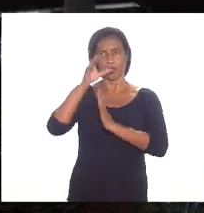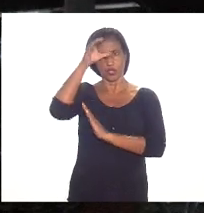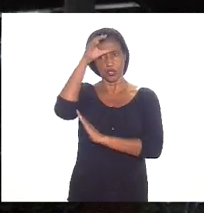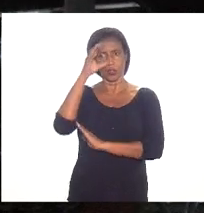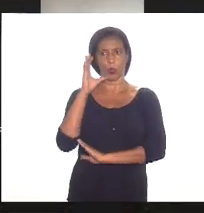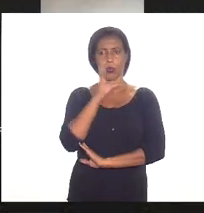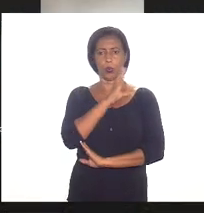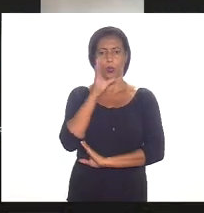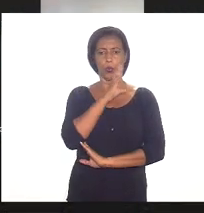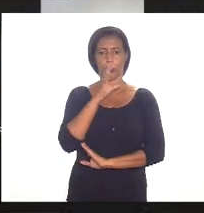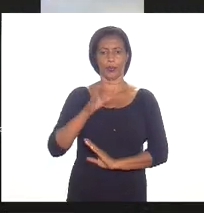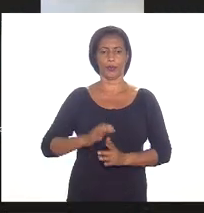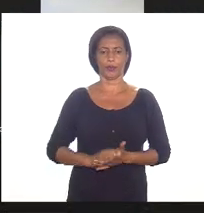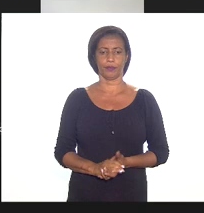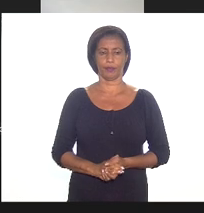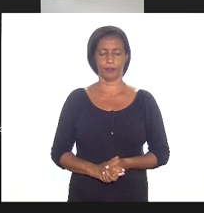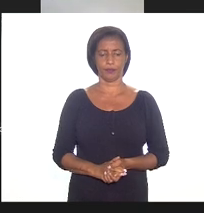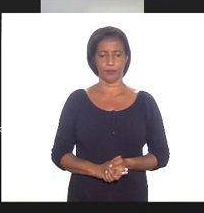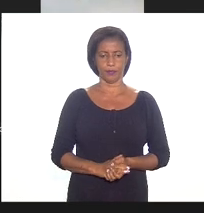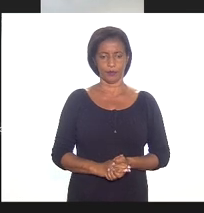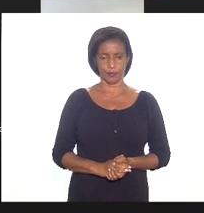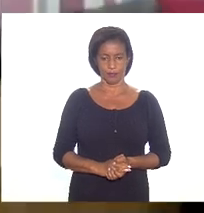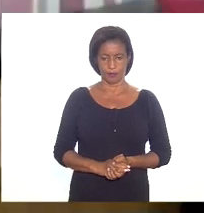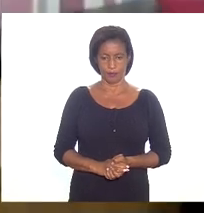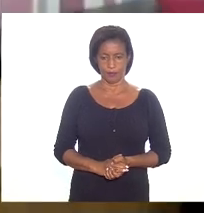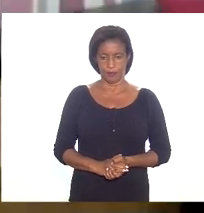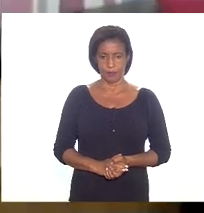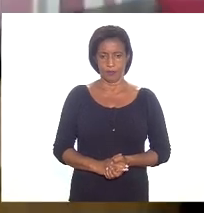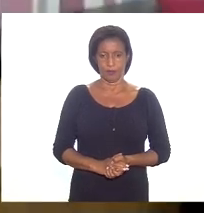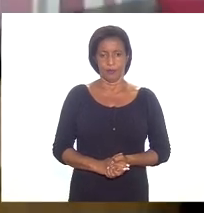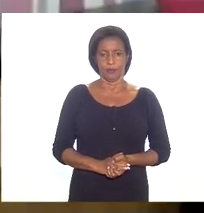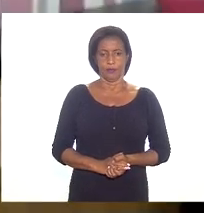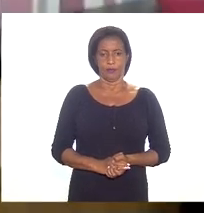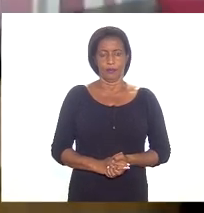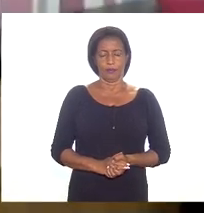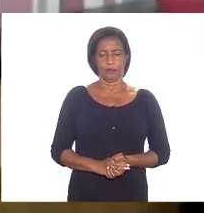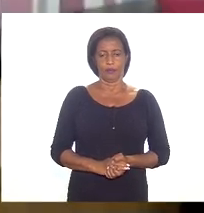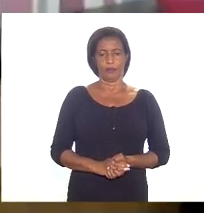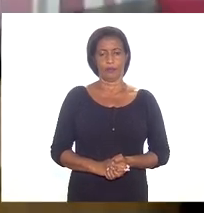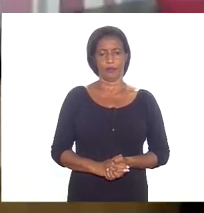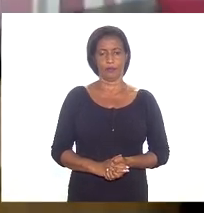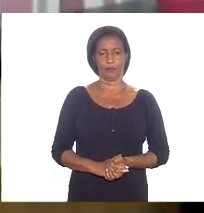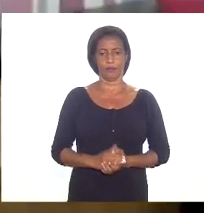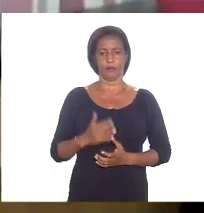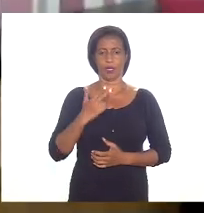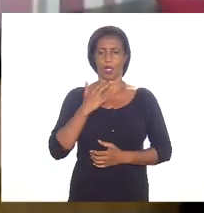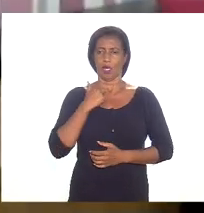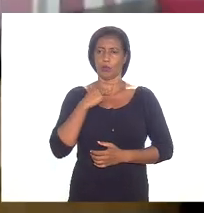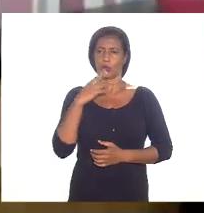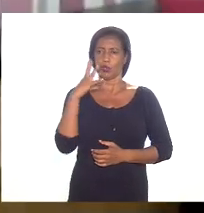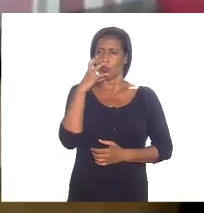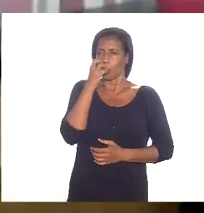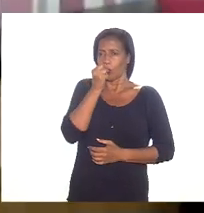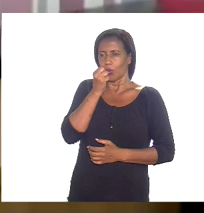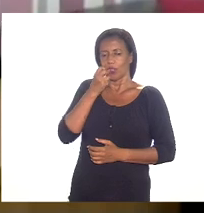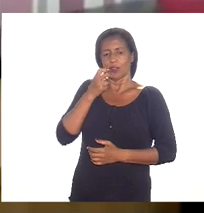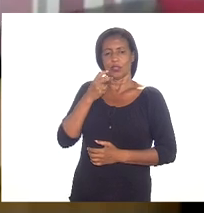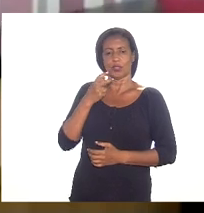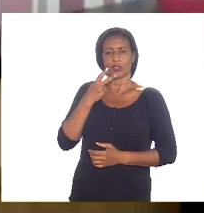breve. Breve, senhor presidente. Serei breve. Não podia me furtar de